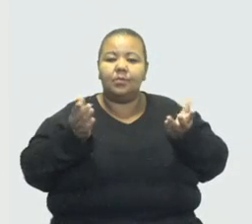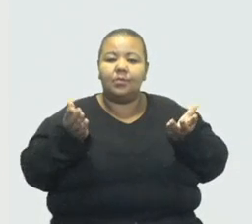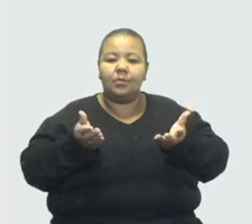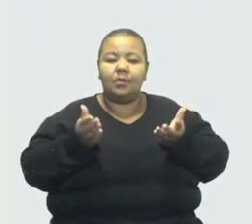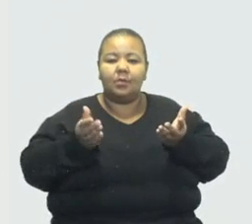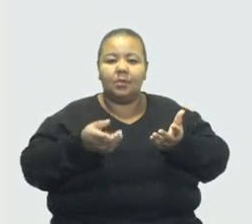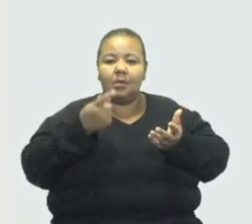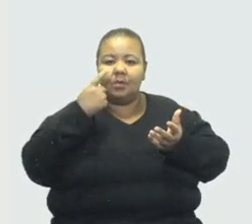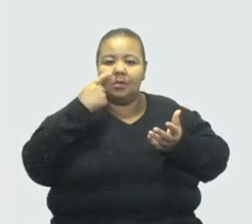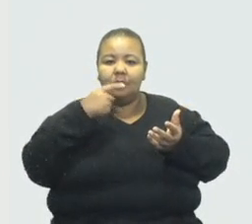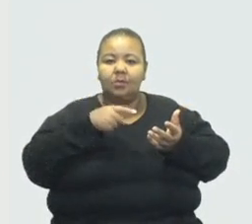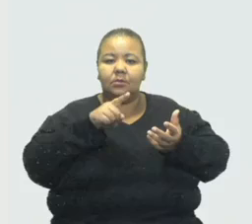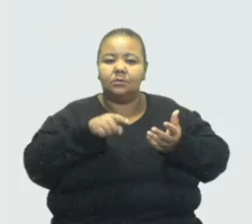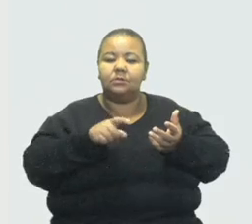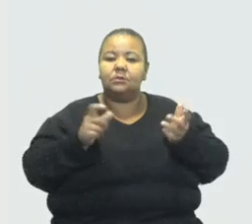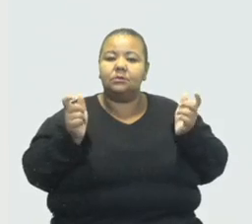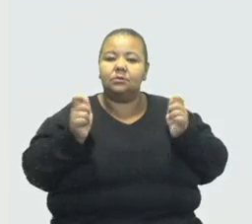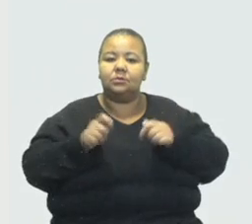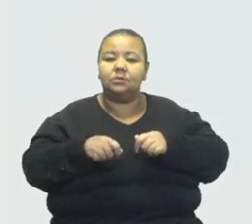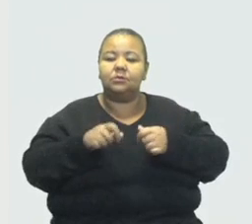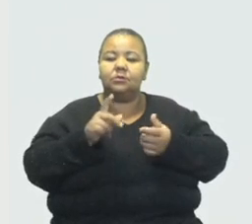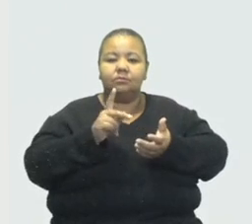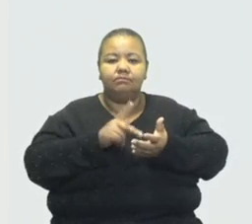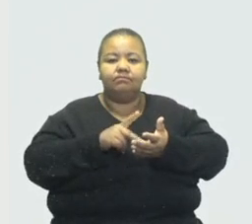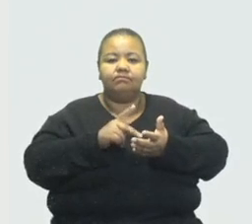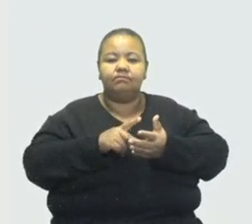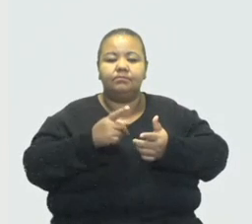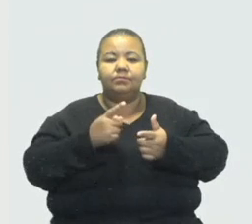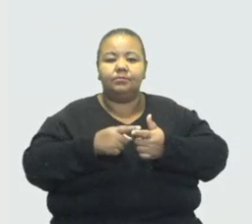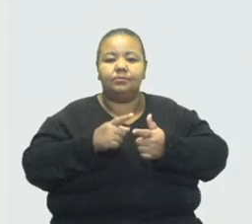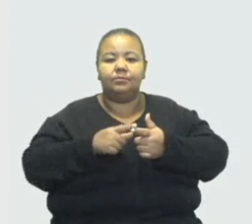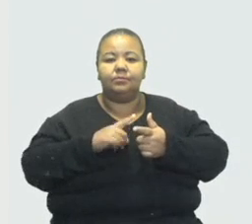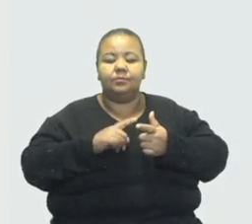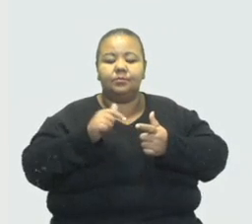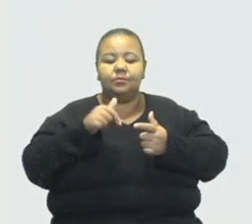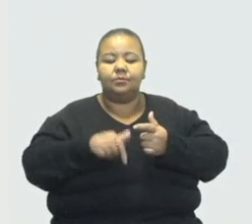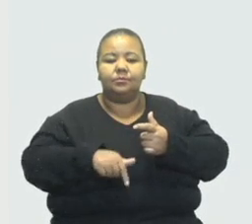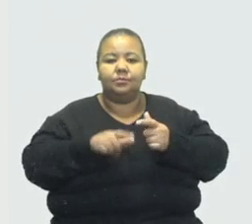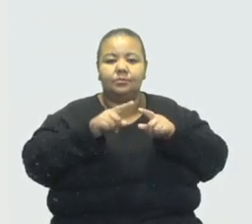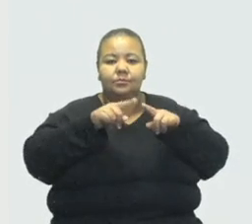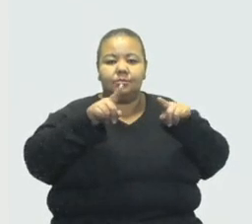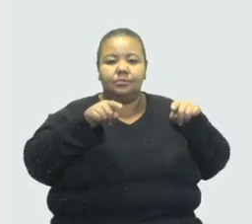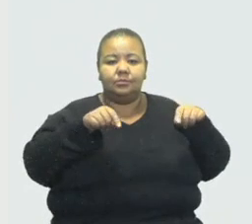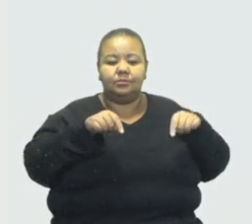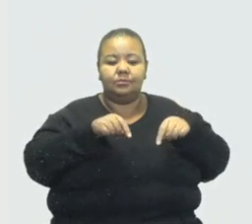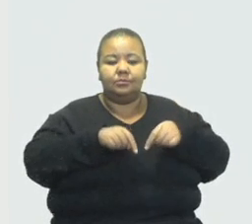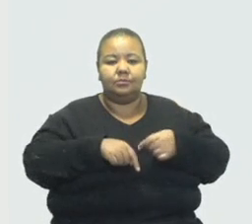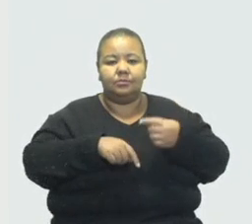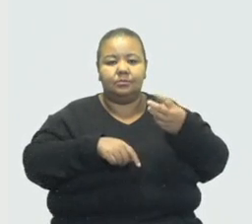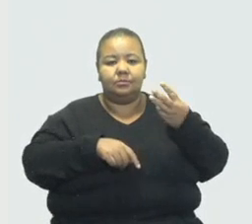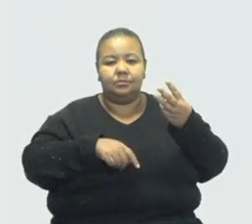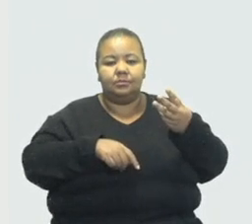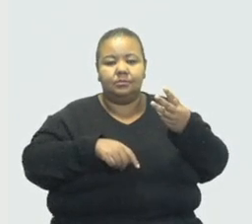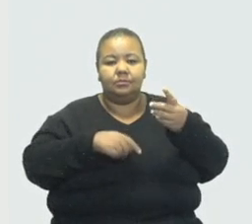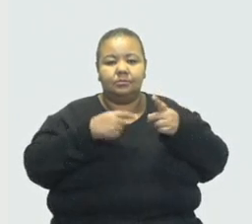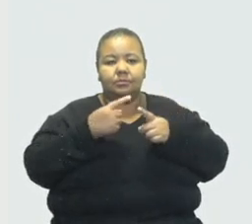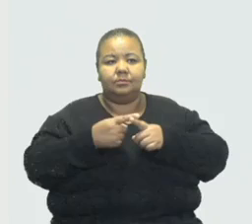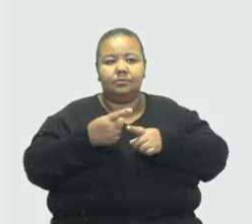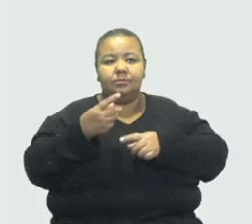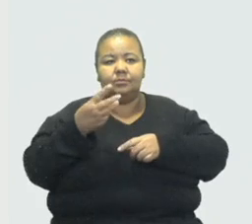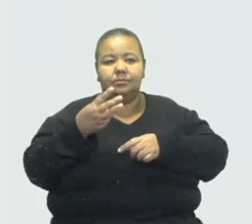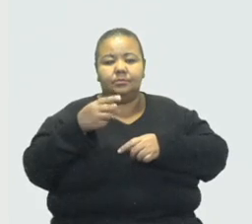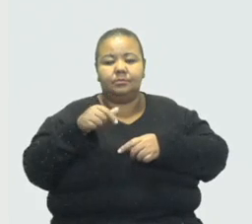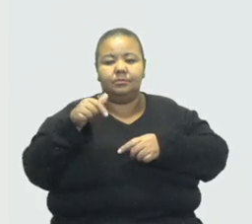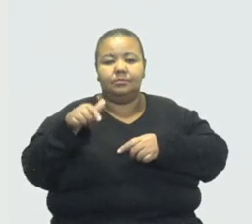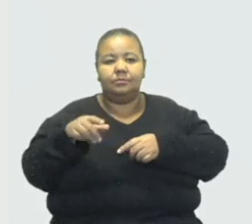nós vamos verificar que isso é possível realmente, porque nós temos aqui uma matriz 3 por 3 e